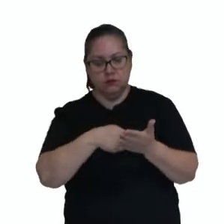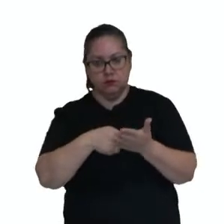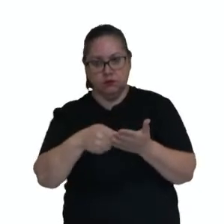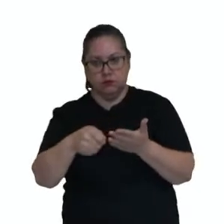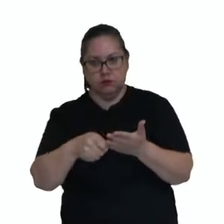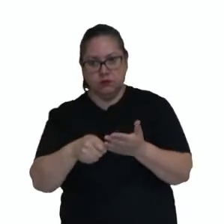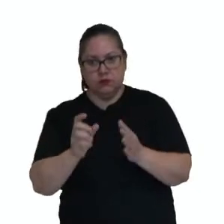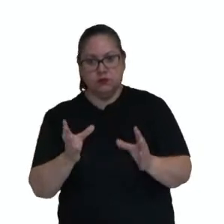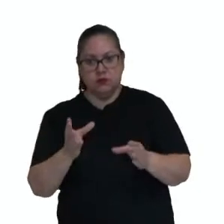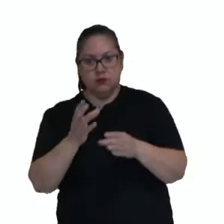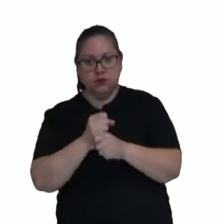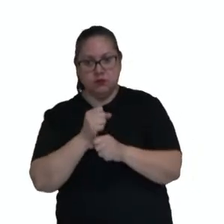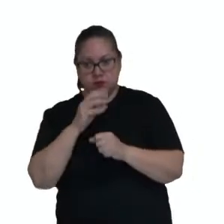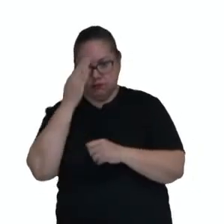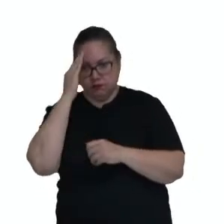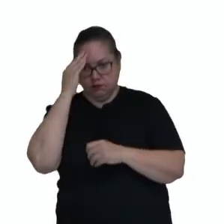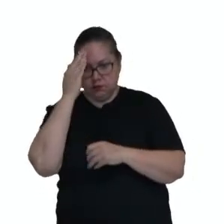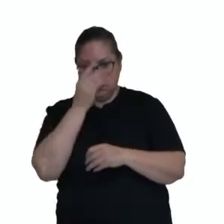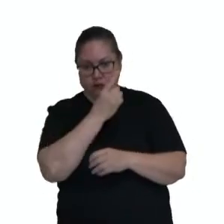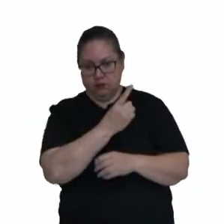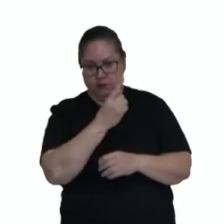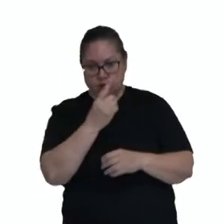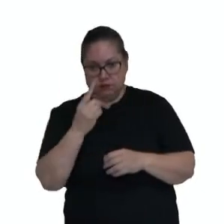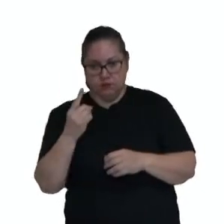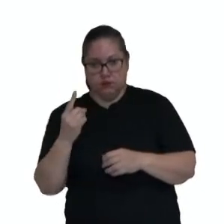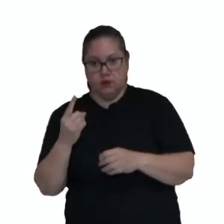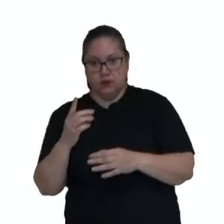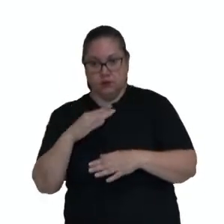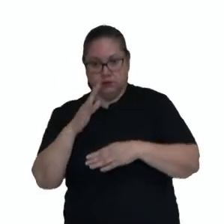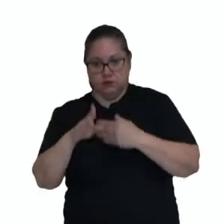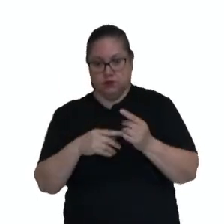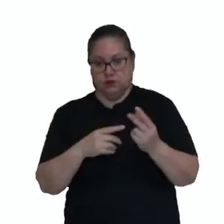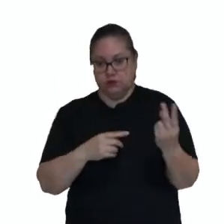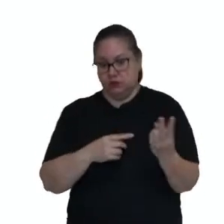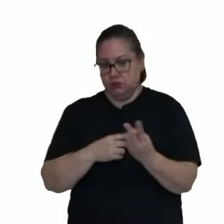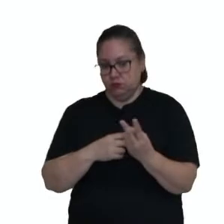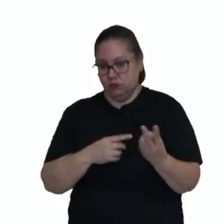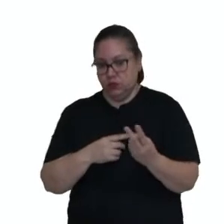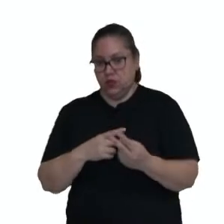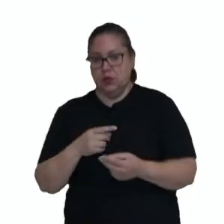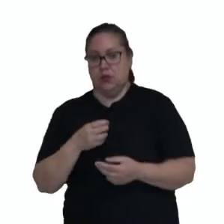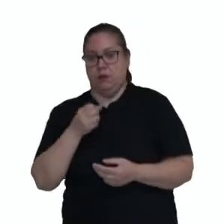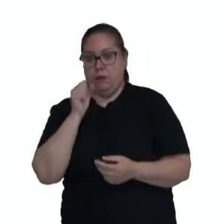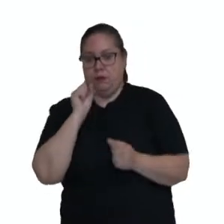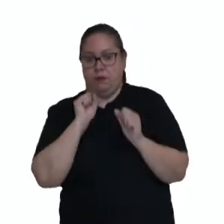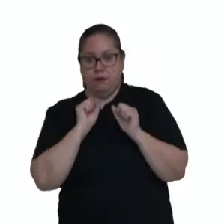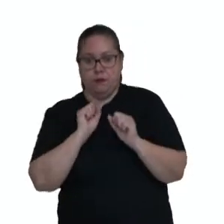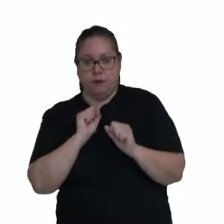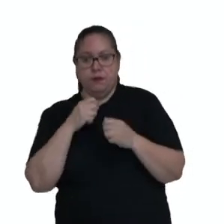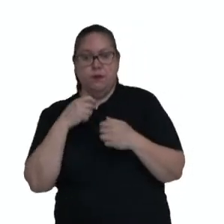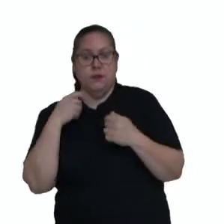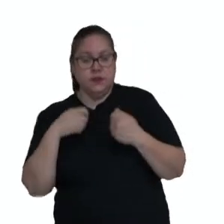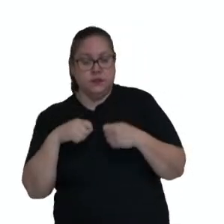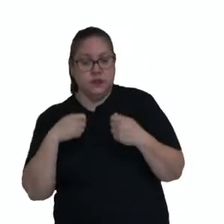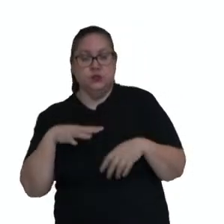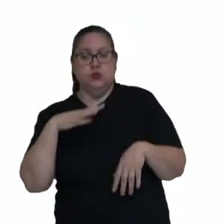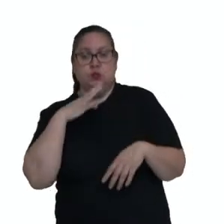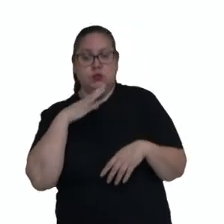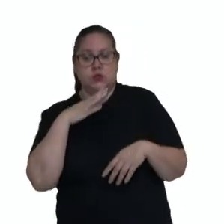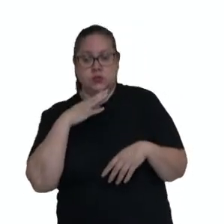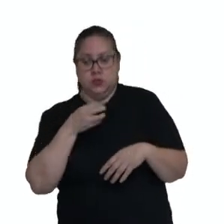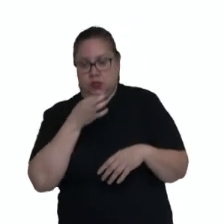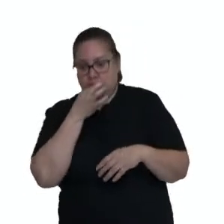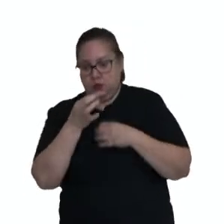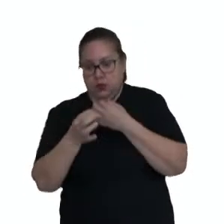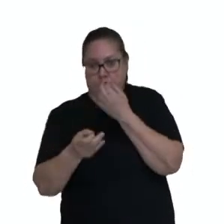e o completo entendimento de cada argumento por ambas as partes. Eu devo conhecer, então, os argumentos contrários